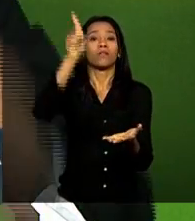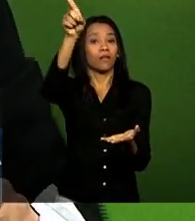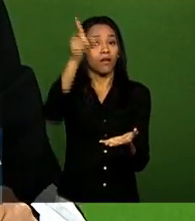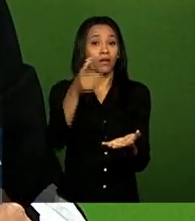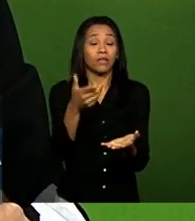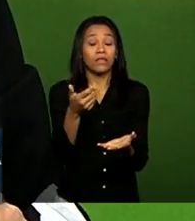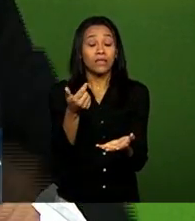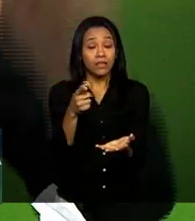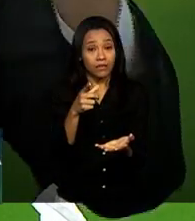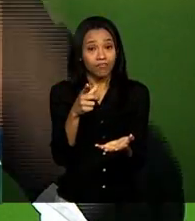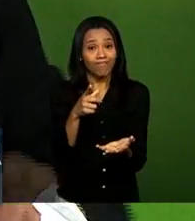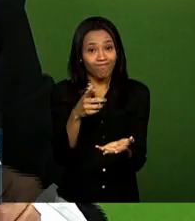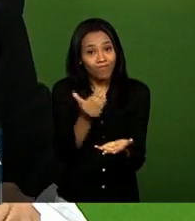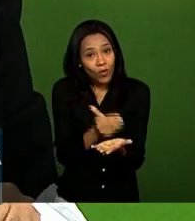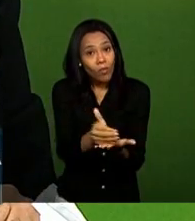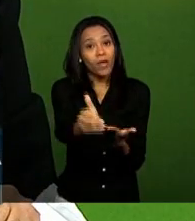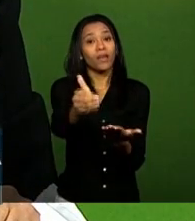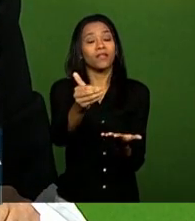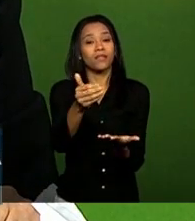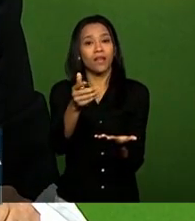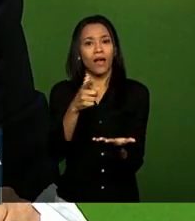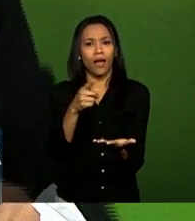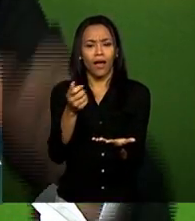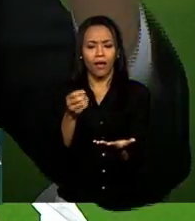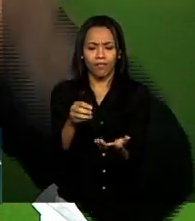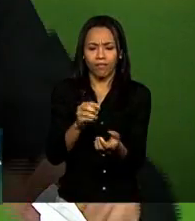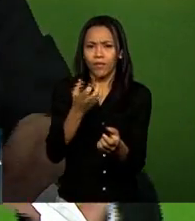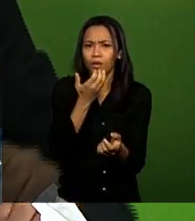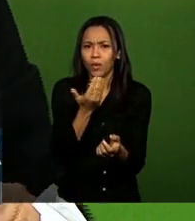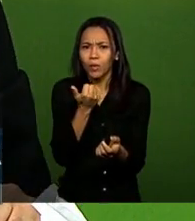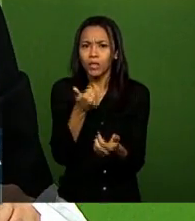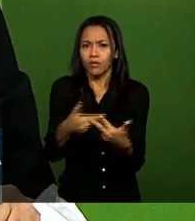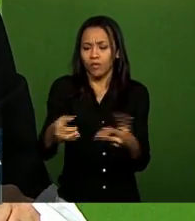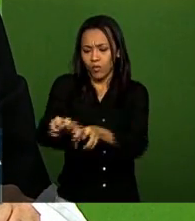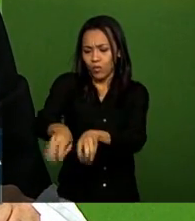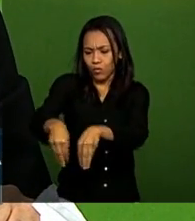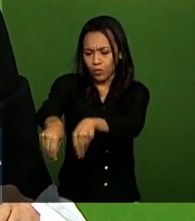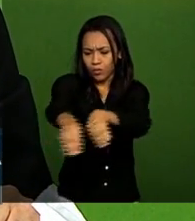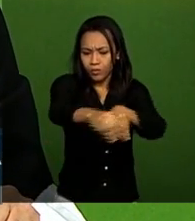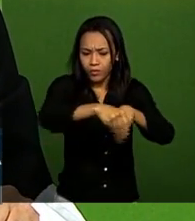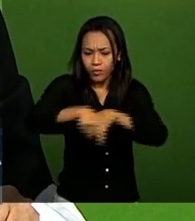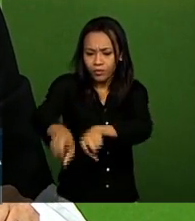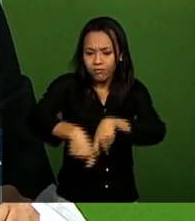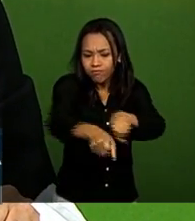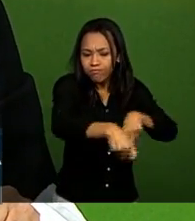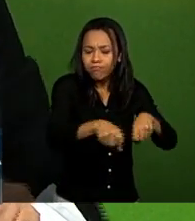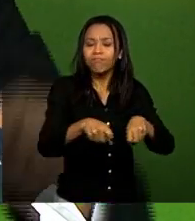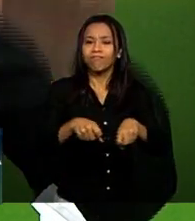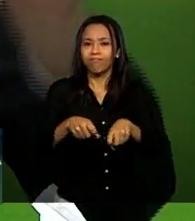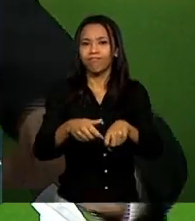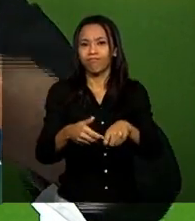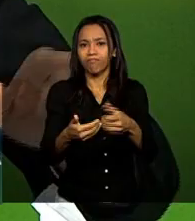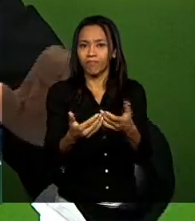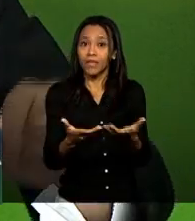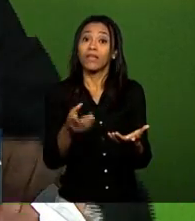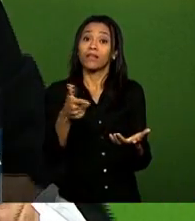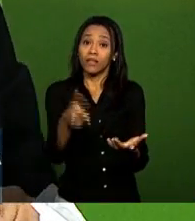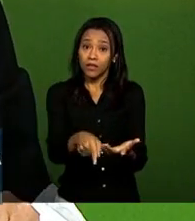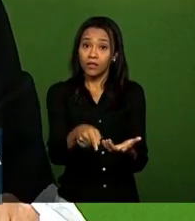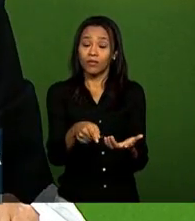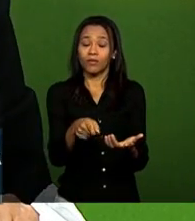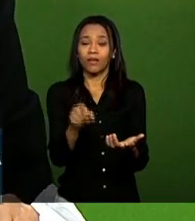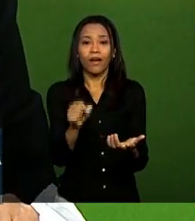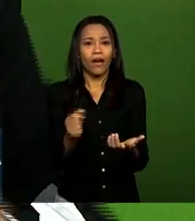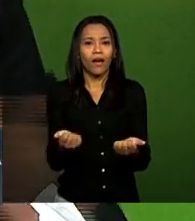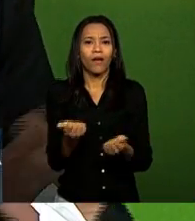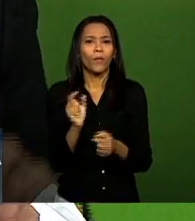terra que passa a ter terra que passa a produzir alimentos que passa de dinamizar suas regiões e que passa positivamente